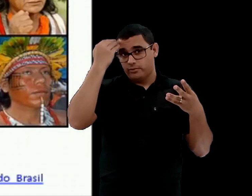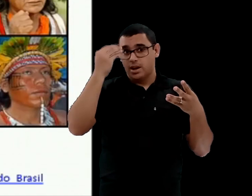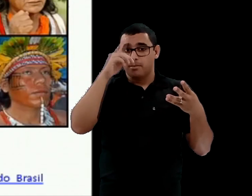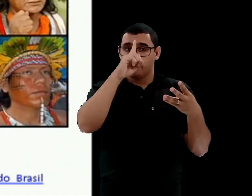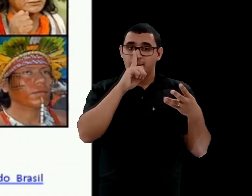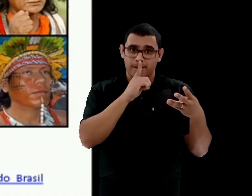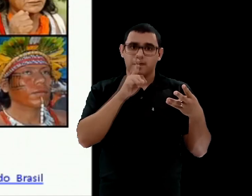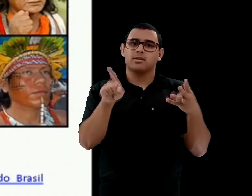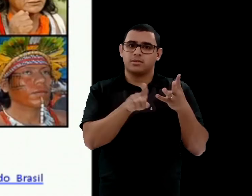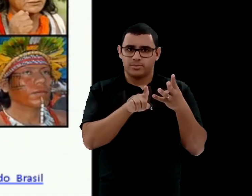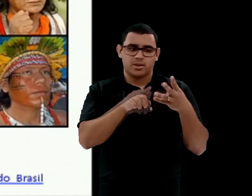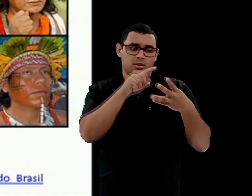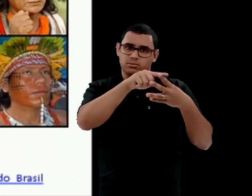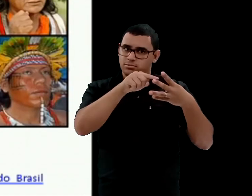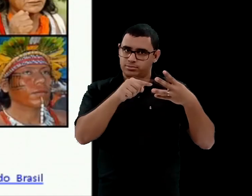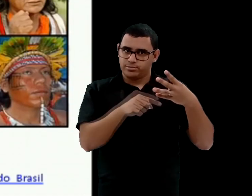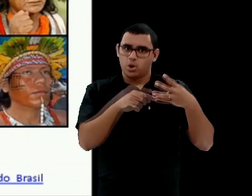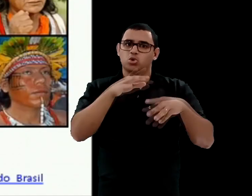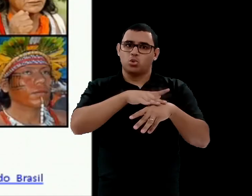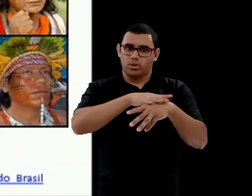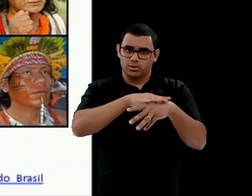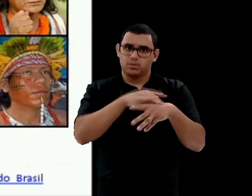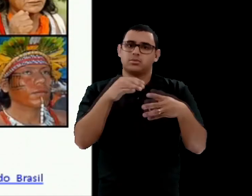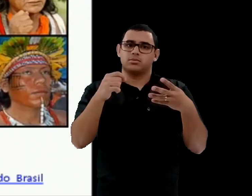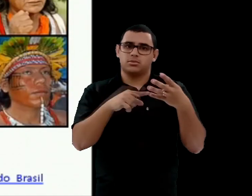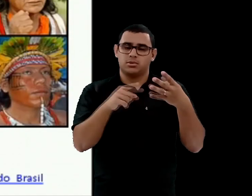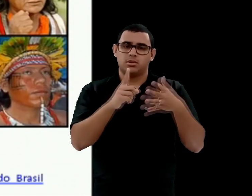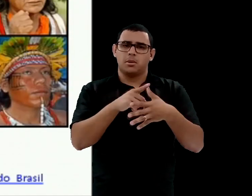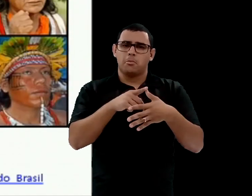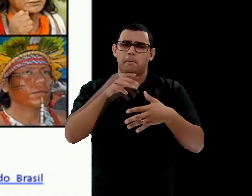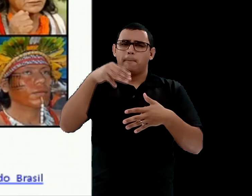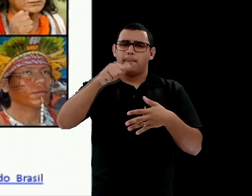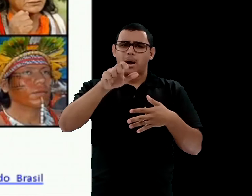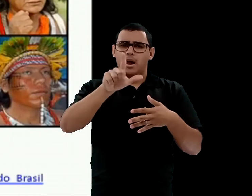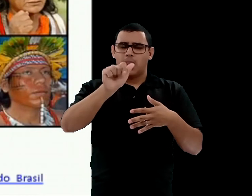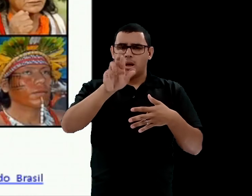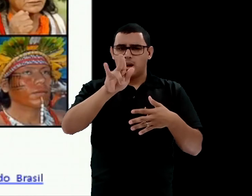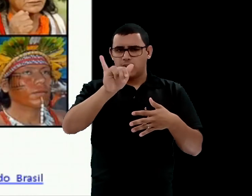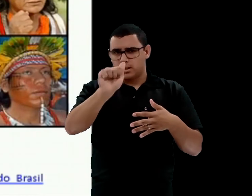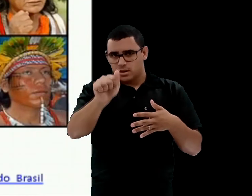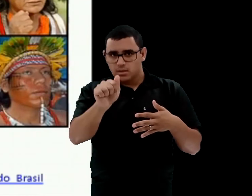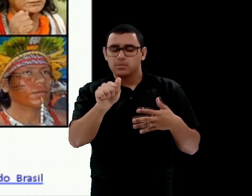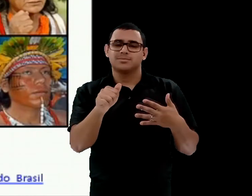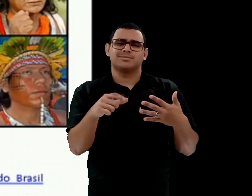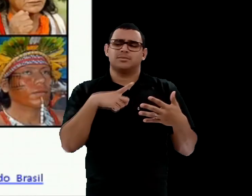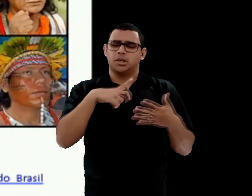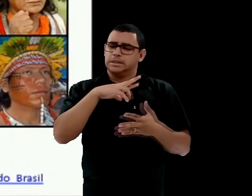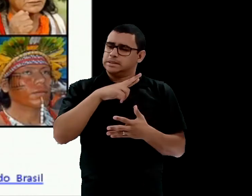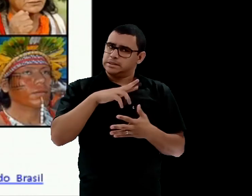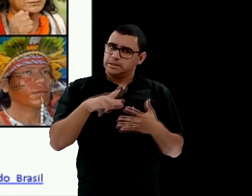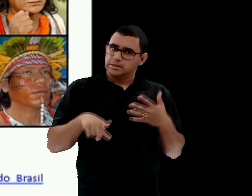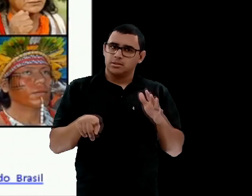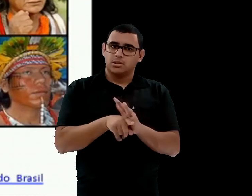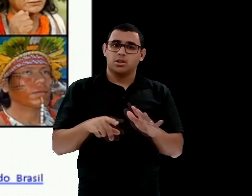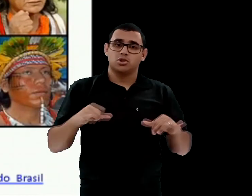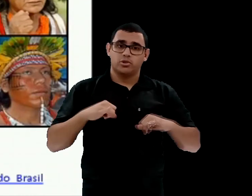depois, certo? Alguns tipos de malária, que veio da Europa e da África também. Além disso,